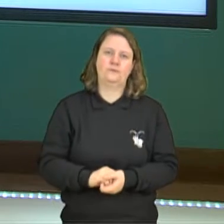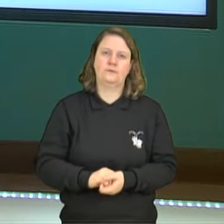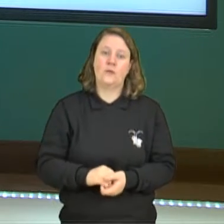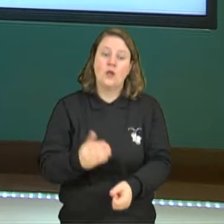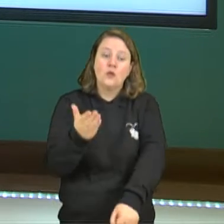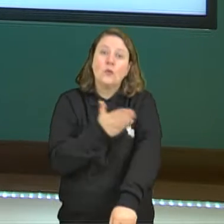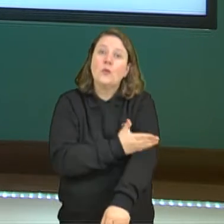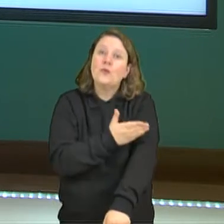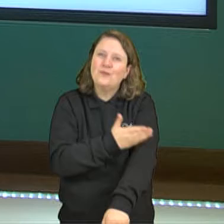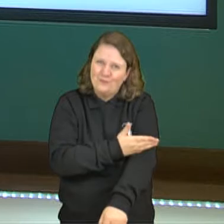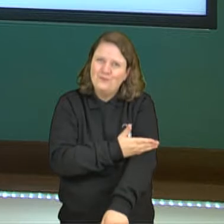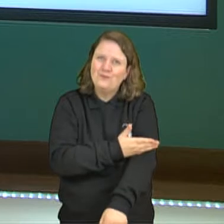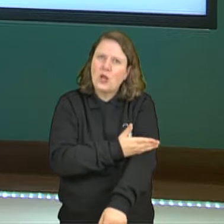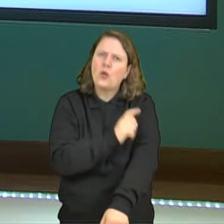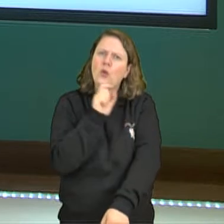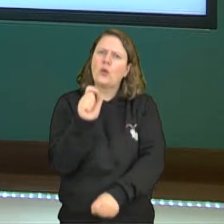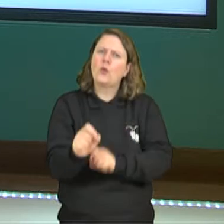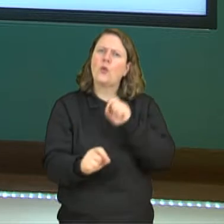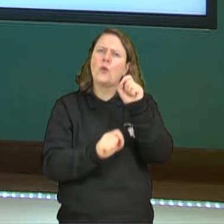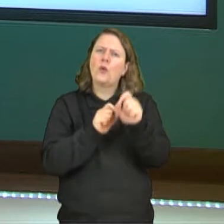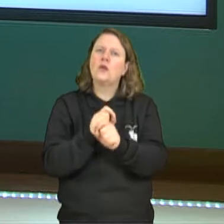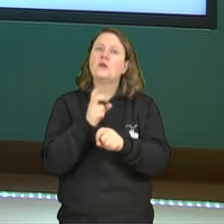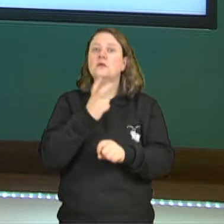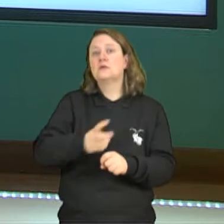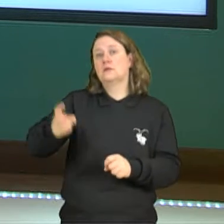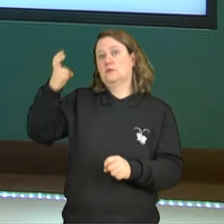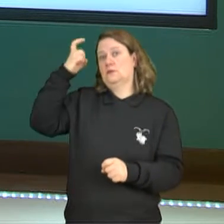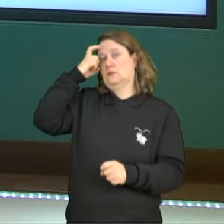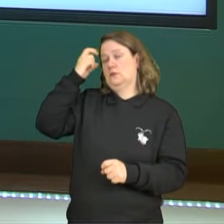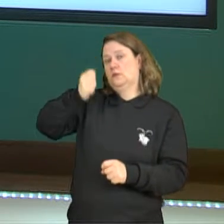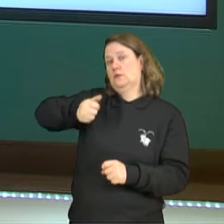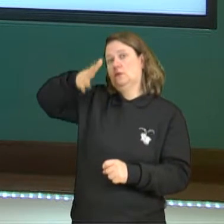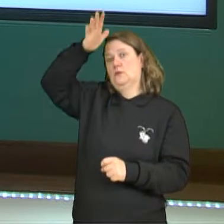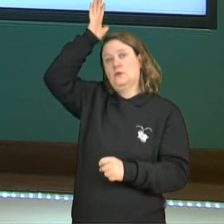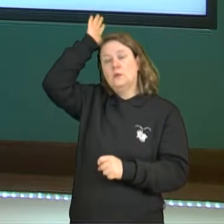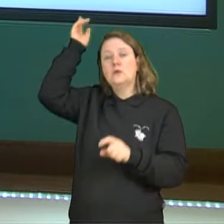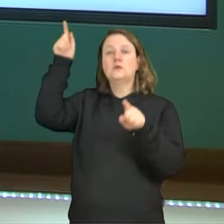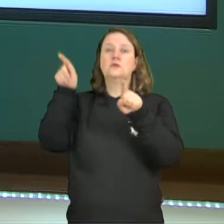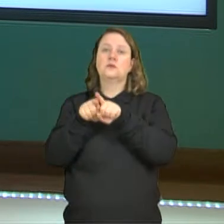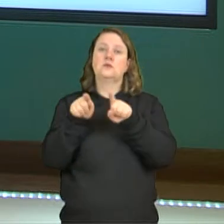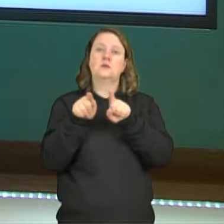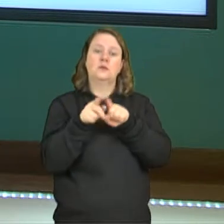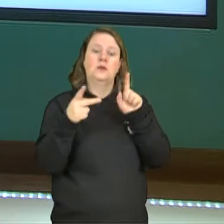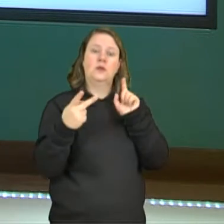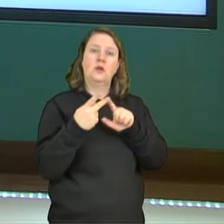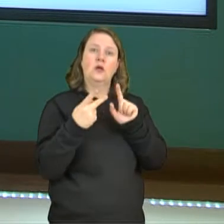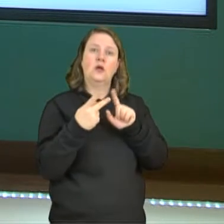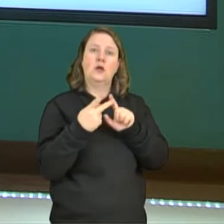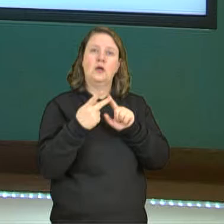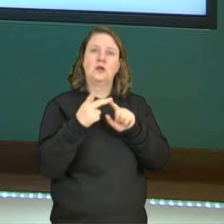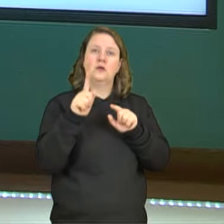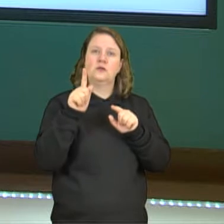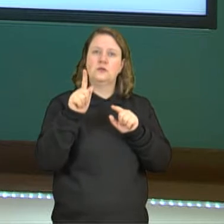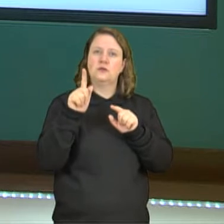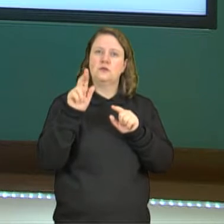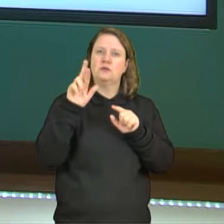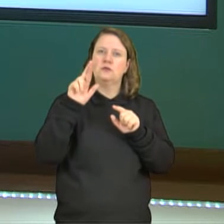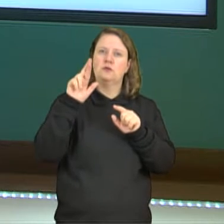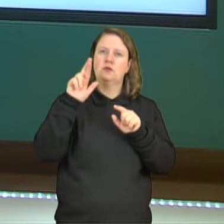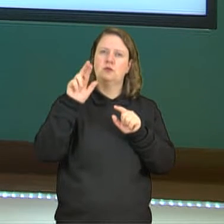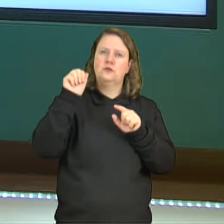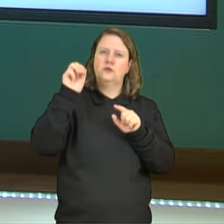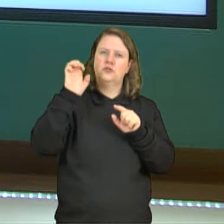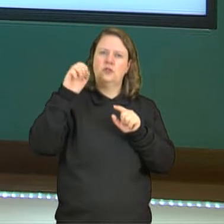a conjunção, né, de parte da cultura romana e parte da cultura germânica que domina a Europa com o fim